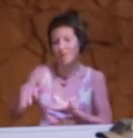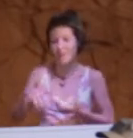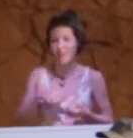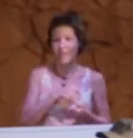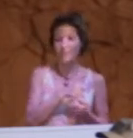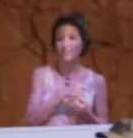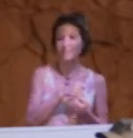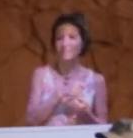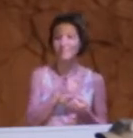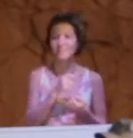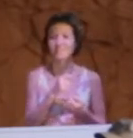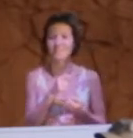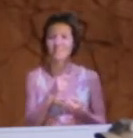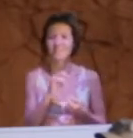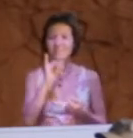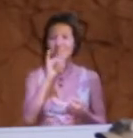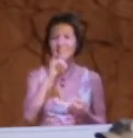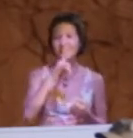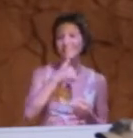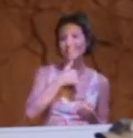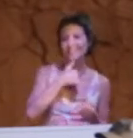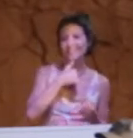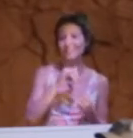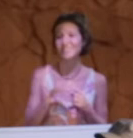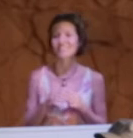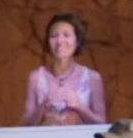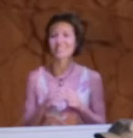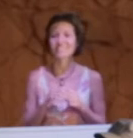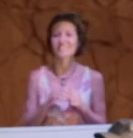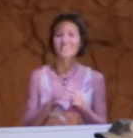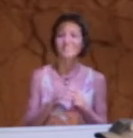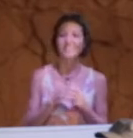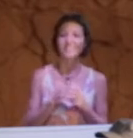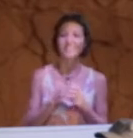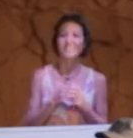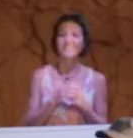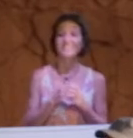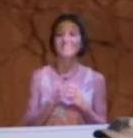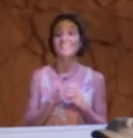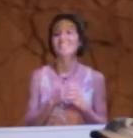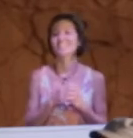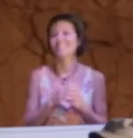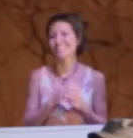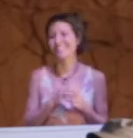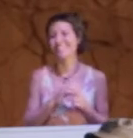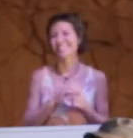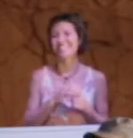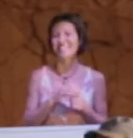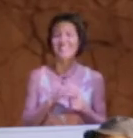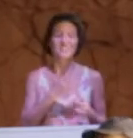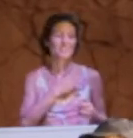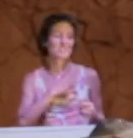amiga, eu só queria que você não me comesse. Você vai ficar amarrada. E eu vou continuar minha viagem. E